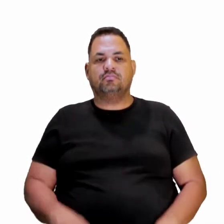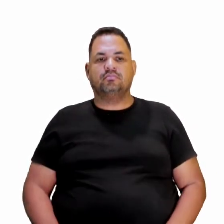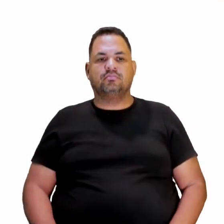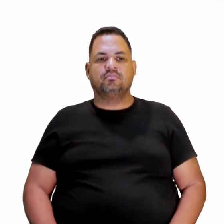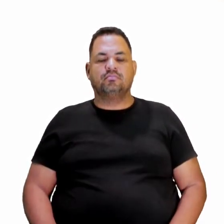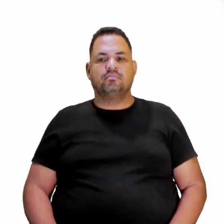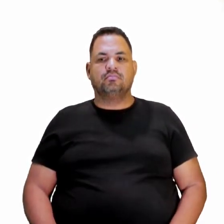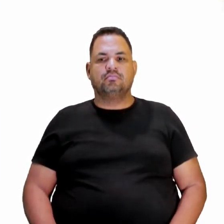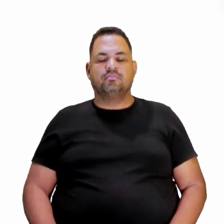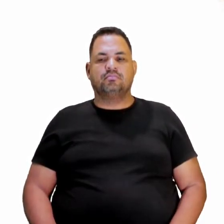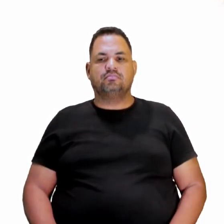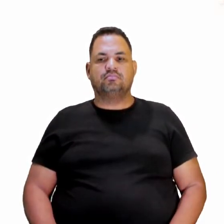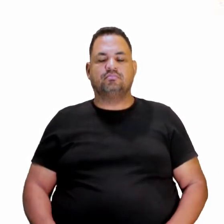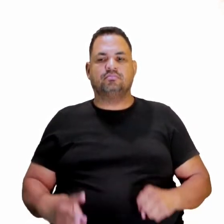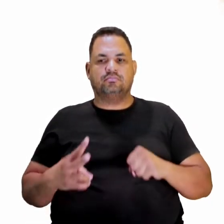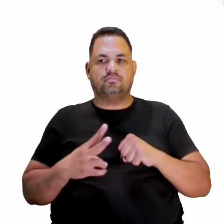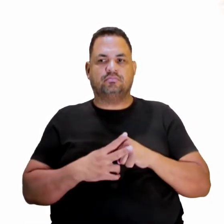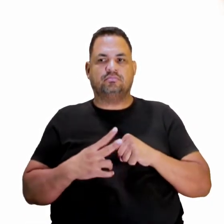um verbo